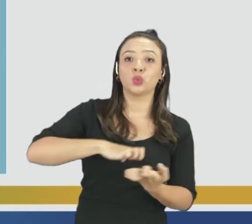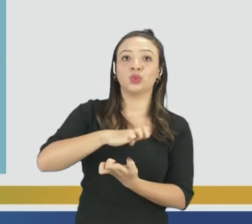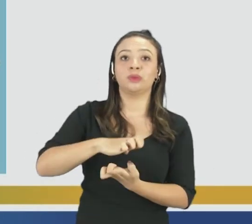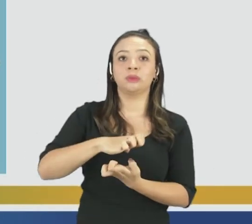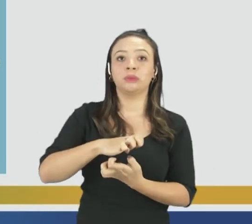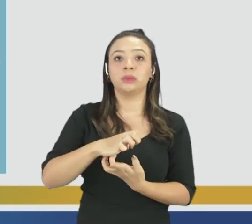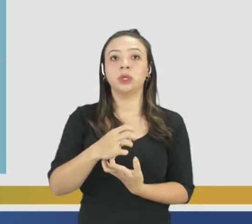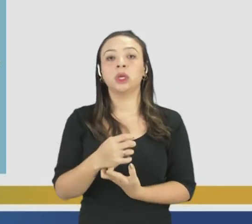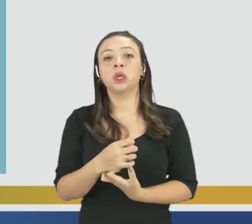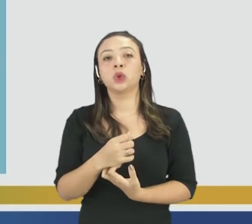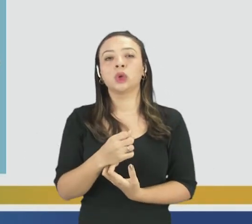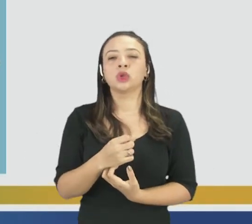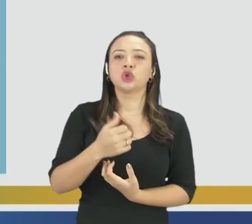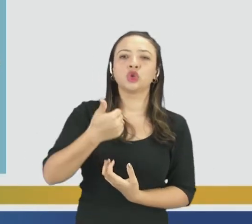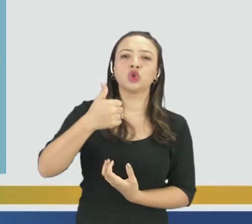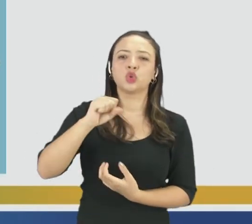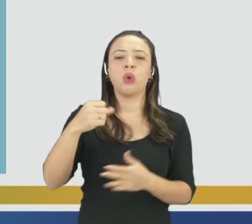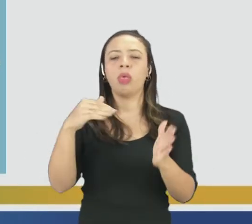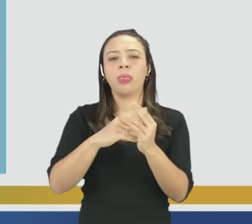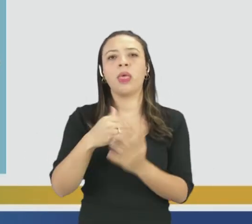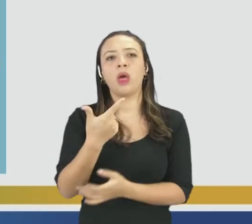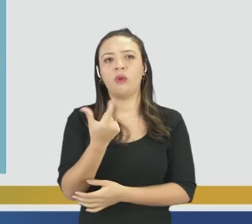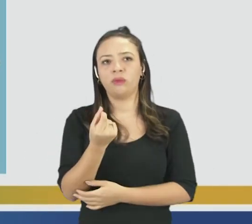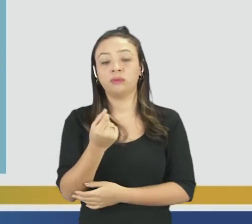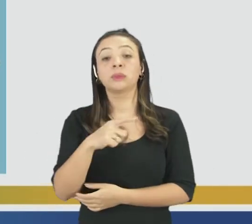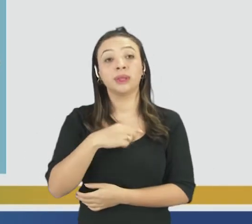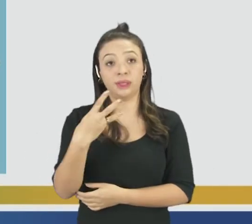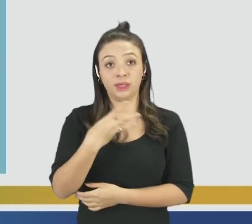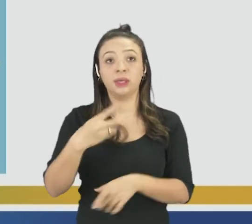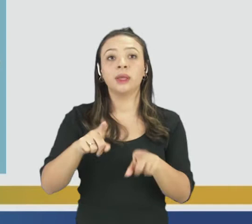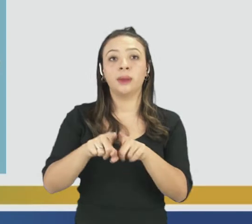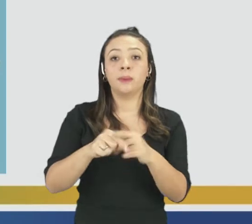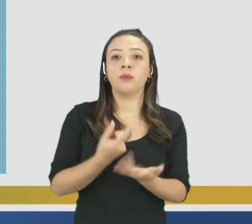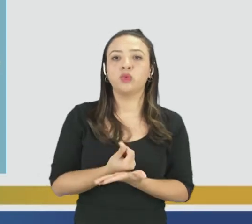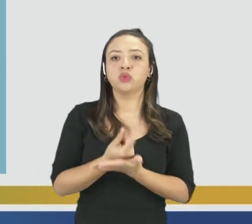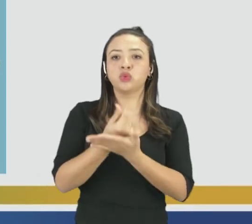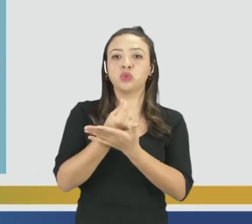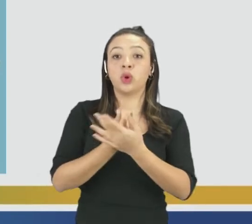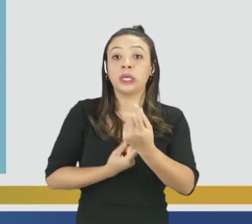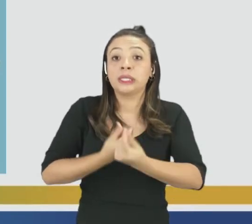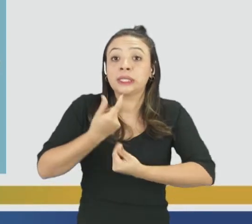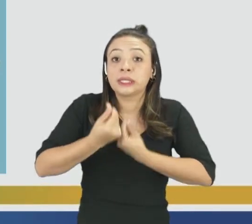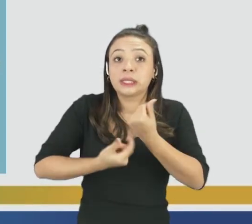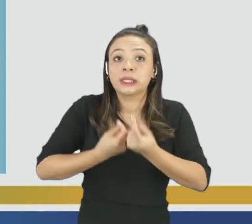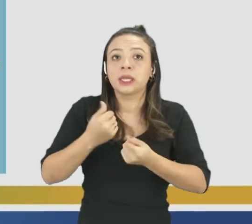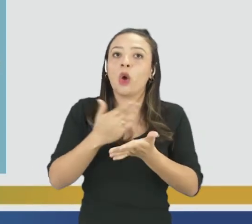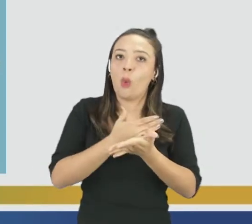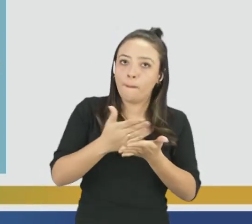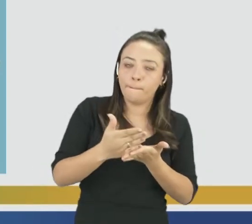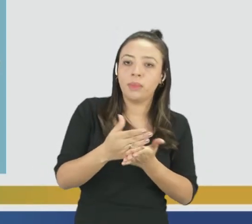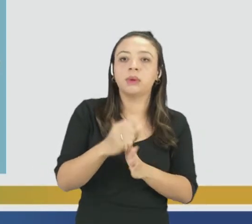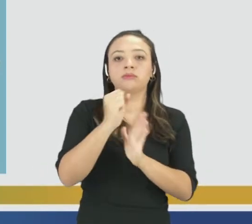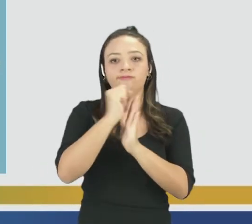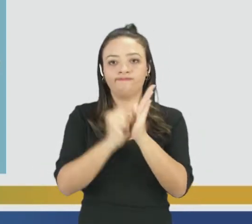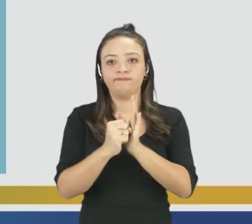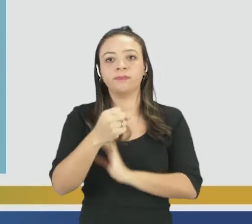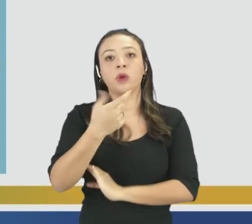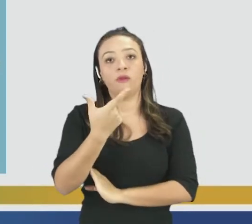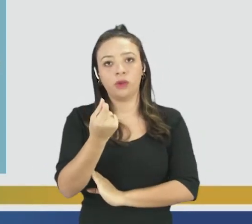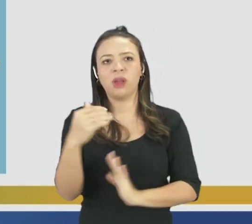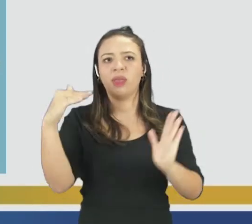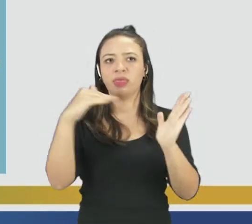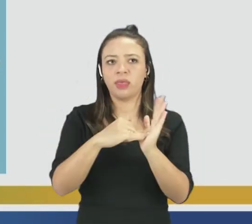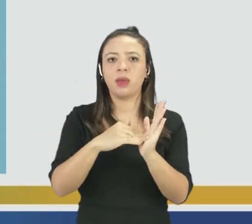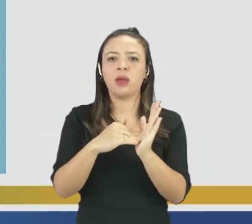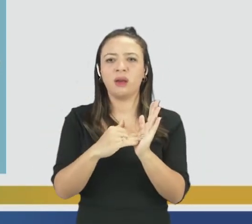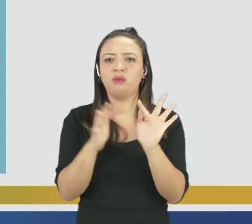século 18 ao 20 até terceira fase capitalismo financeiro do início do século 20 ao